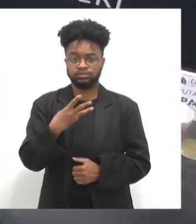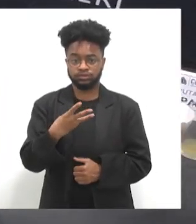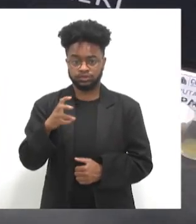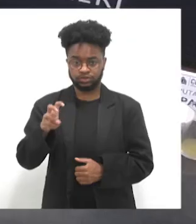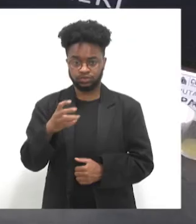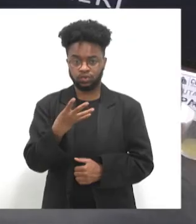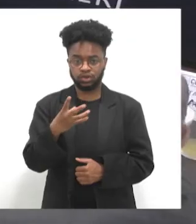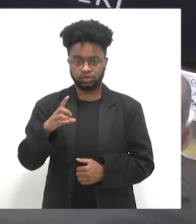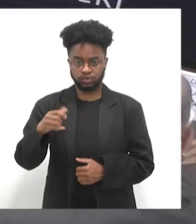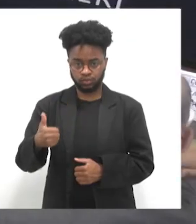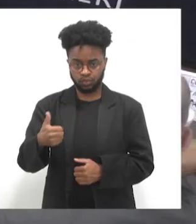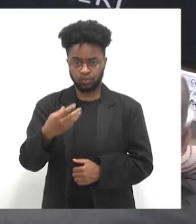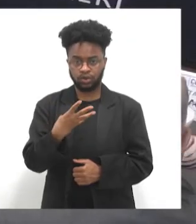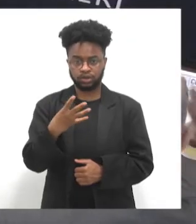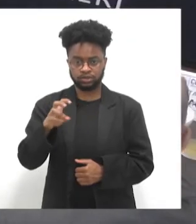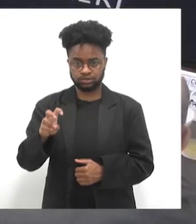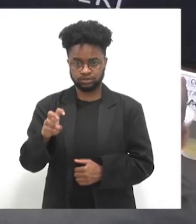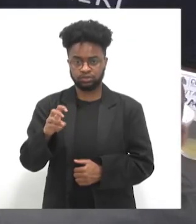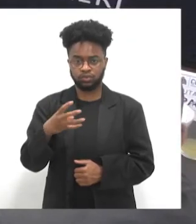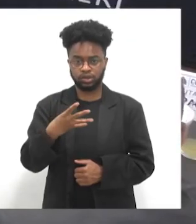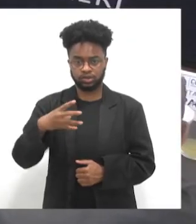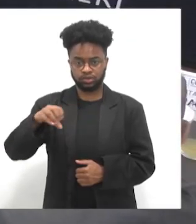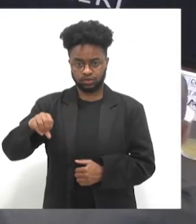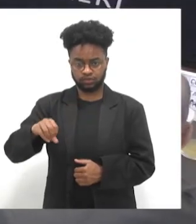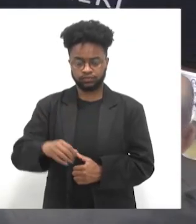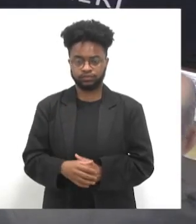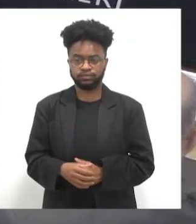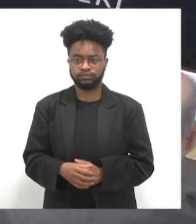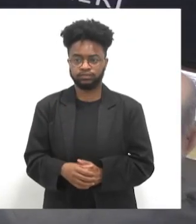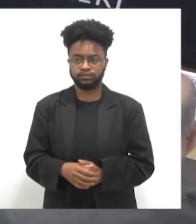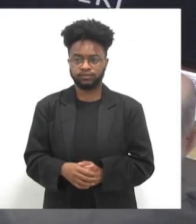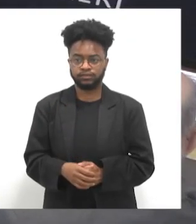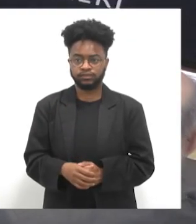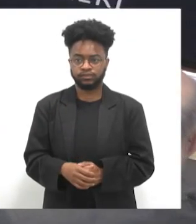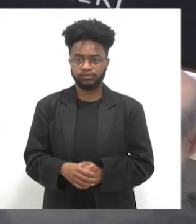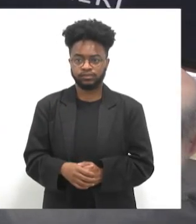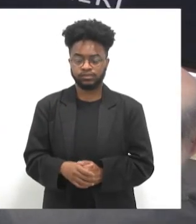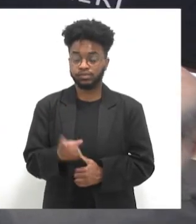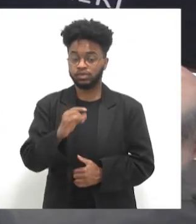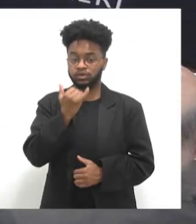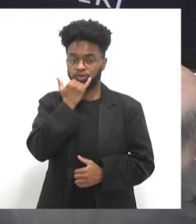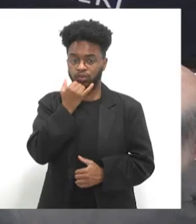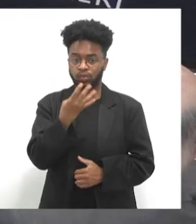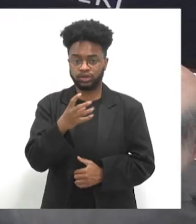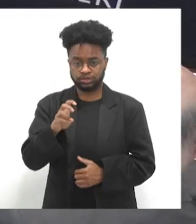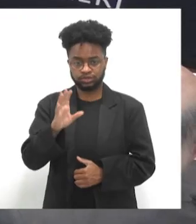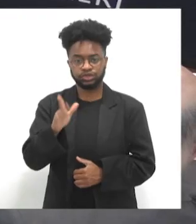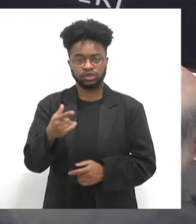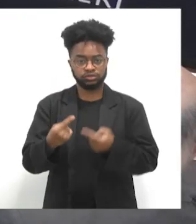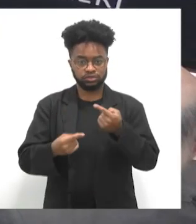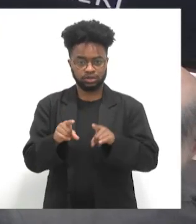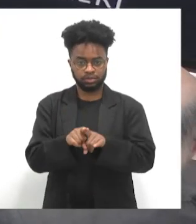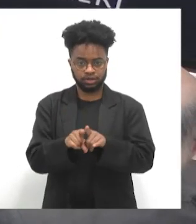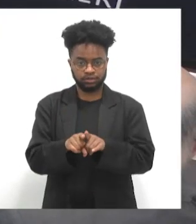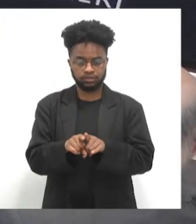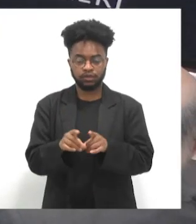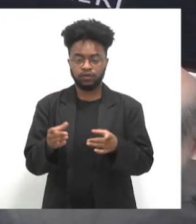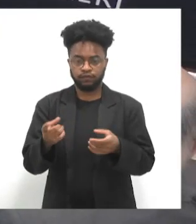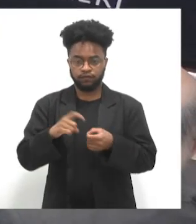35, 41, 45 e 49. Não, desculpa, 45 também já enfrentou. Então,